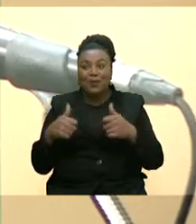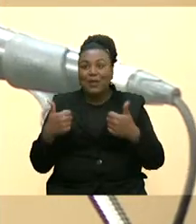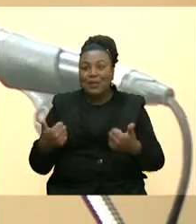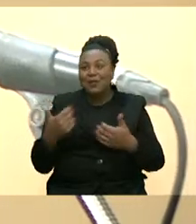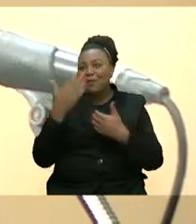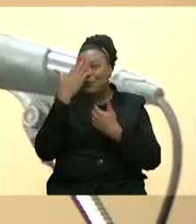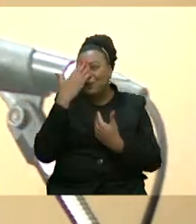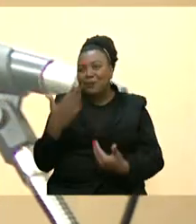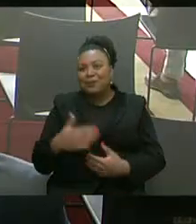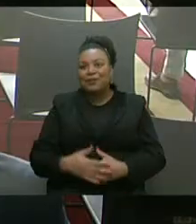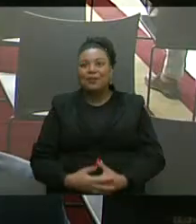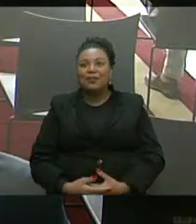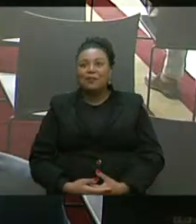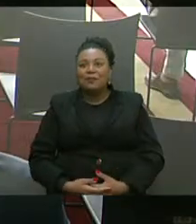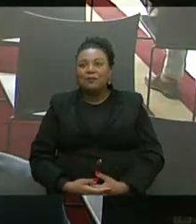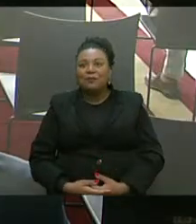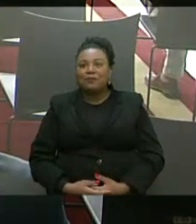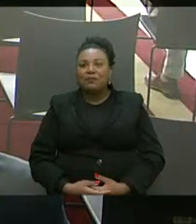muito obrigado.